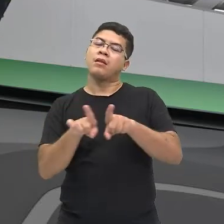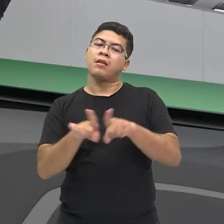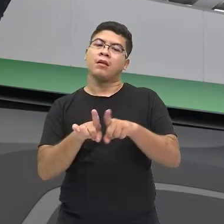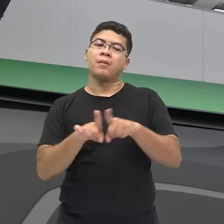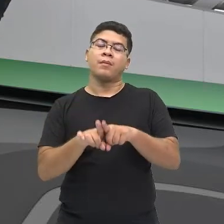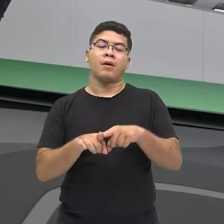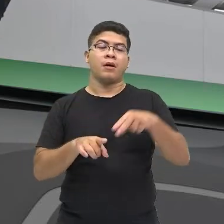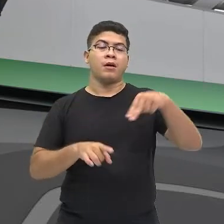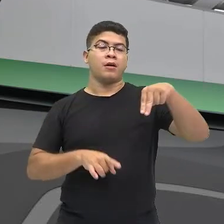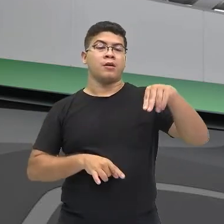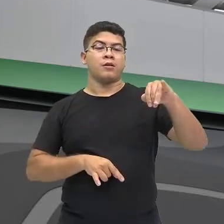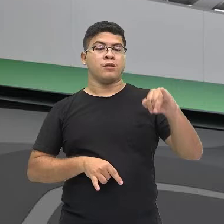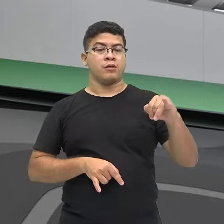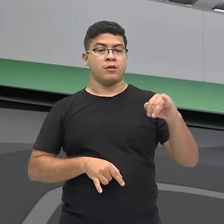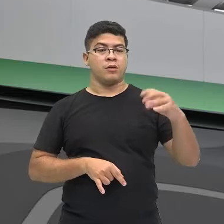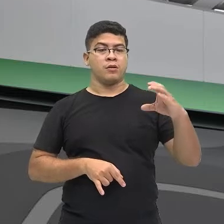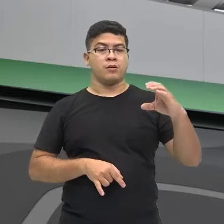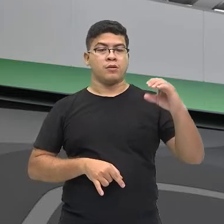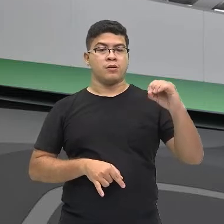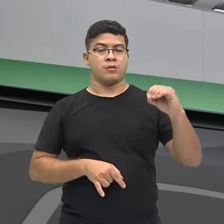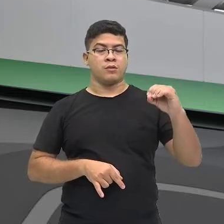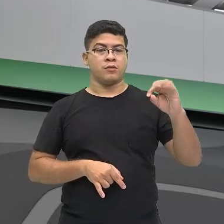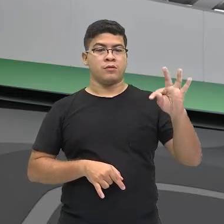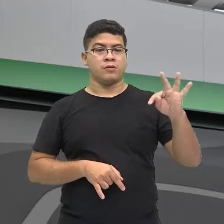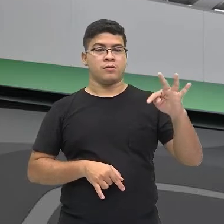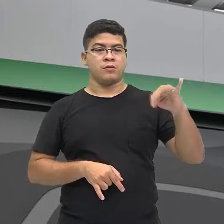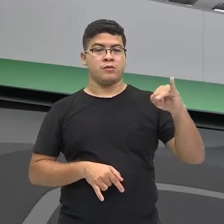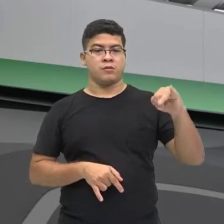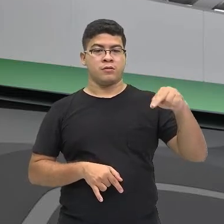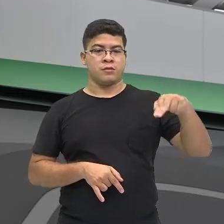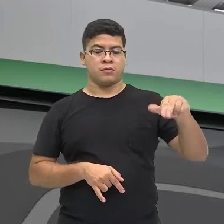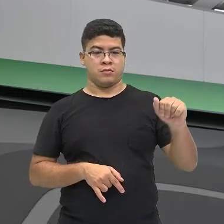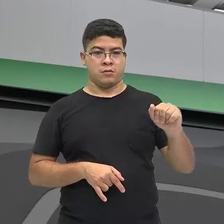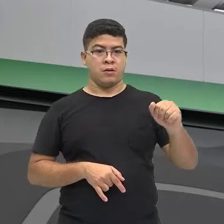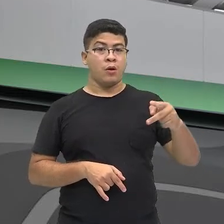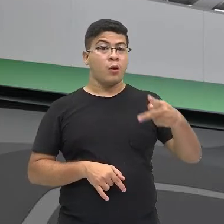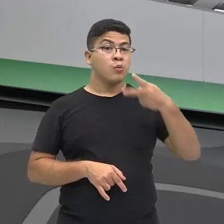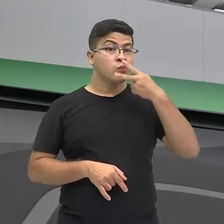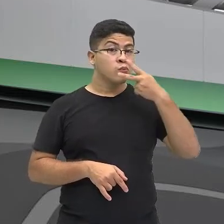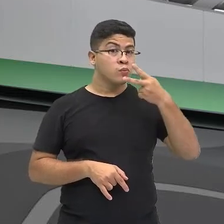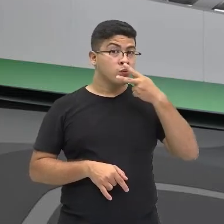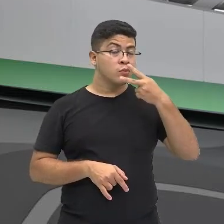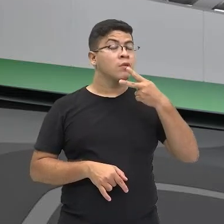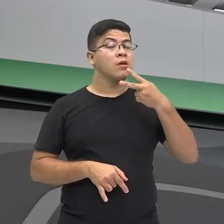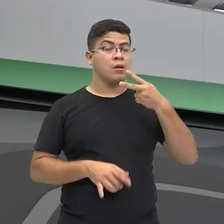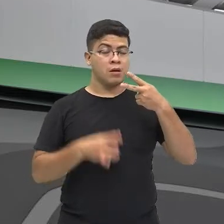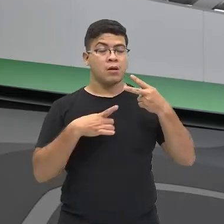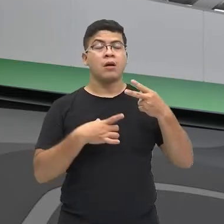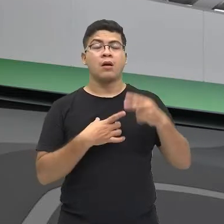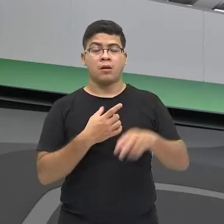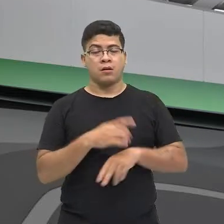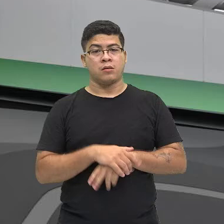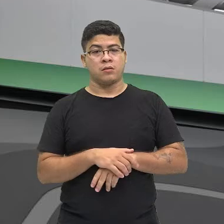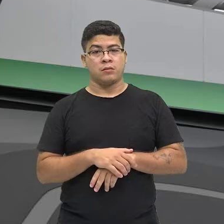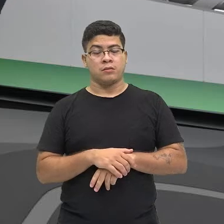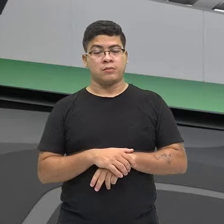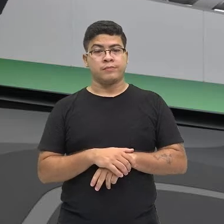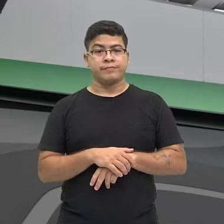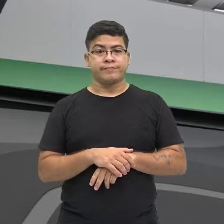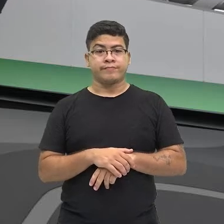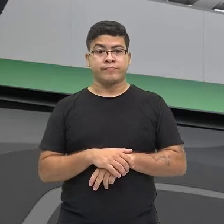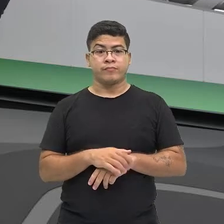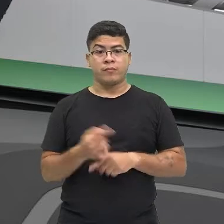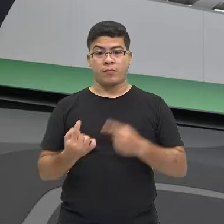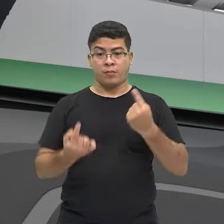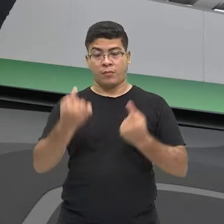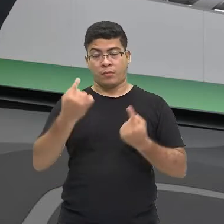dependência química, e a nicotina, que também causa dependência química, que a gente encontra nicotina no cigarro.